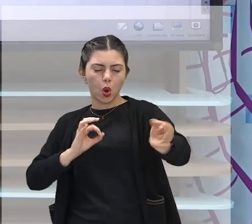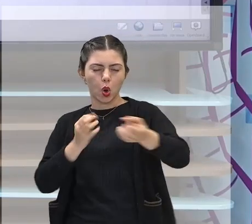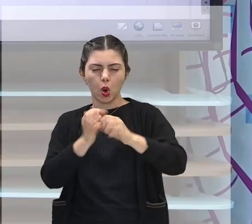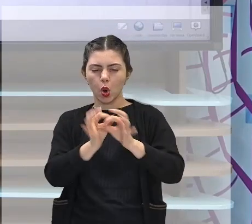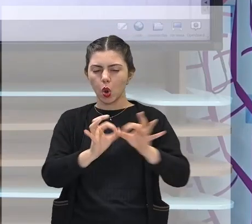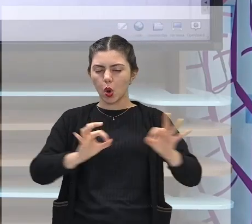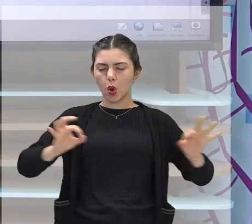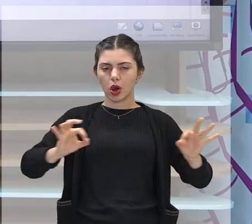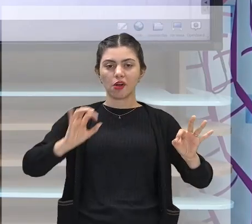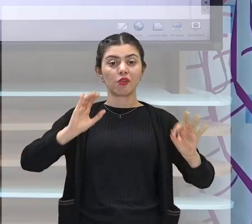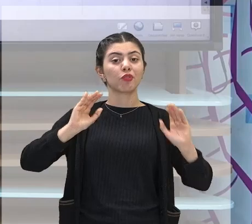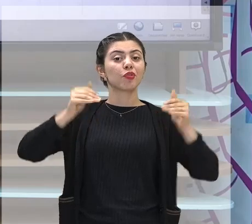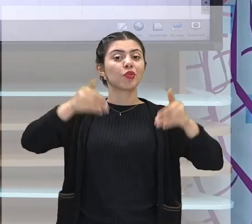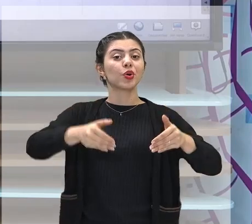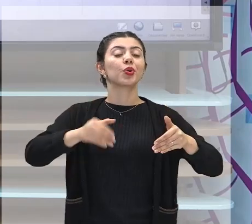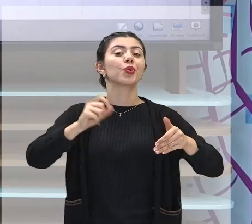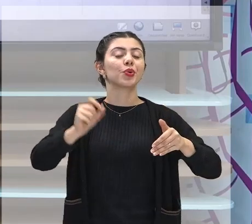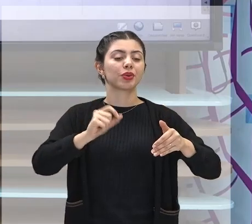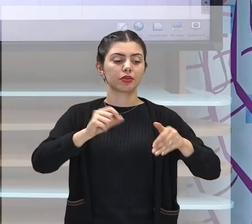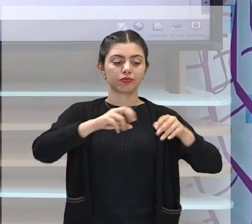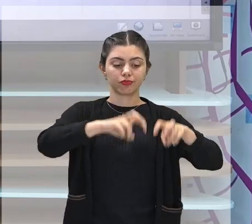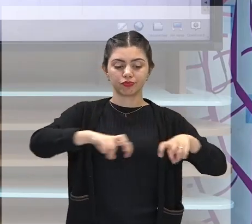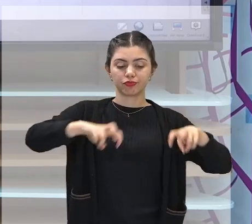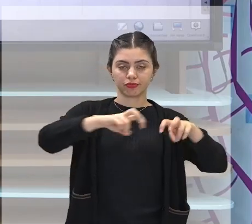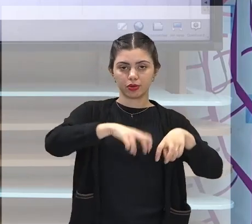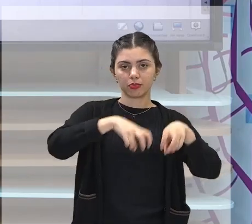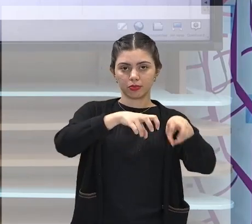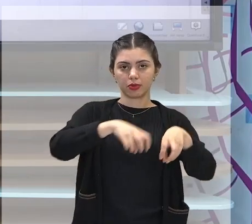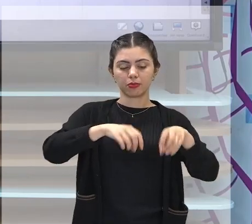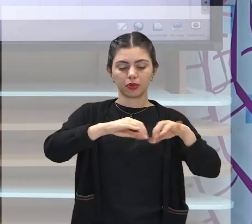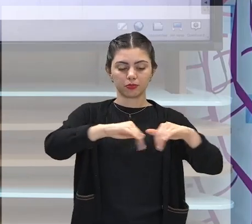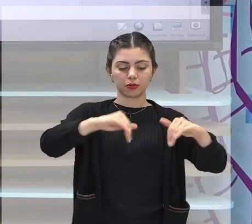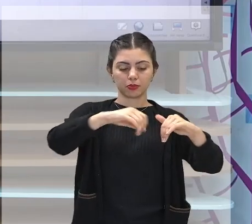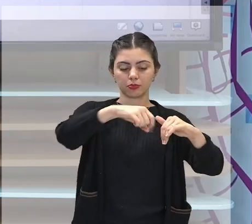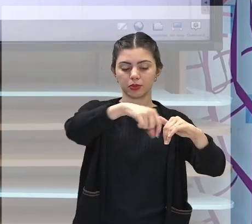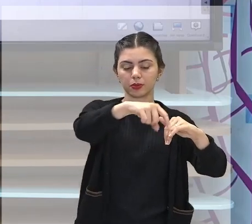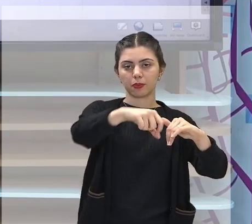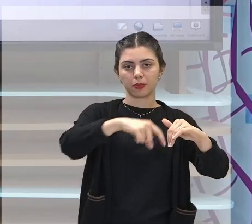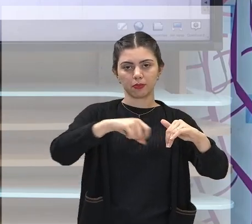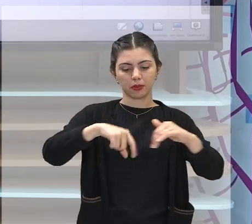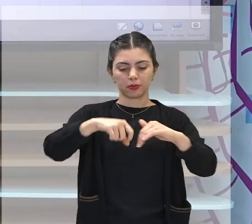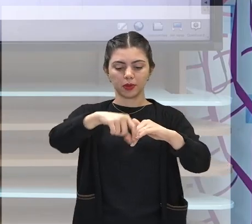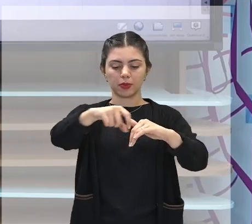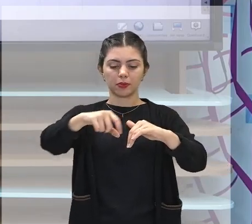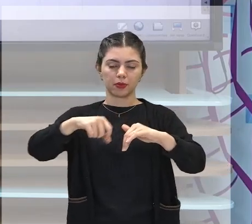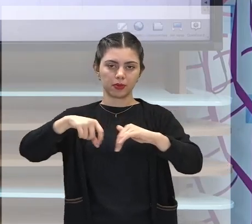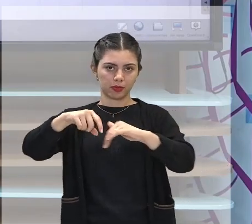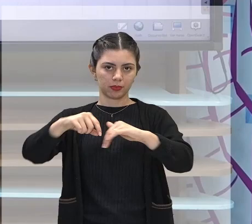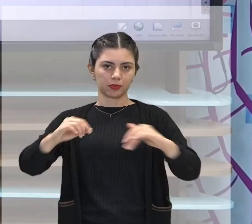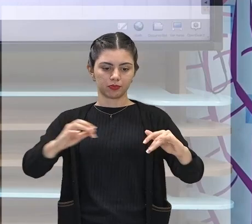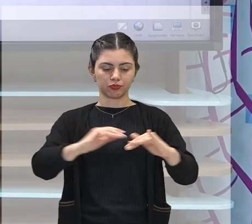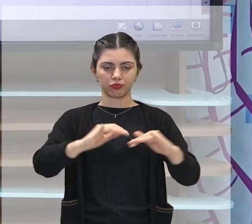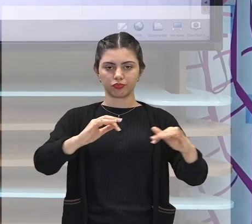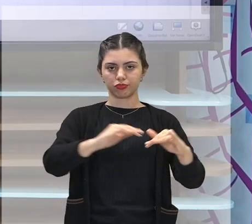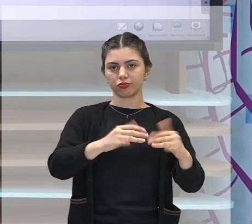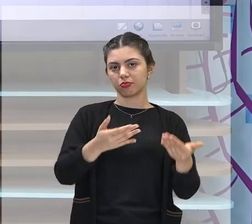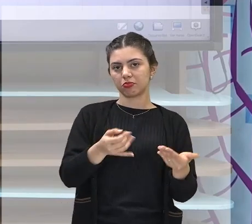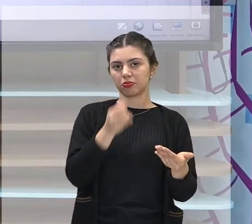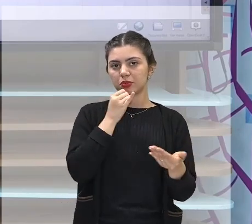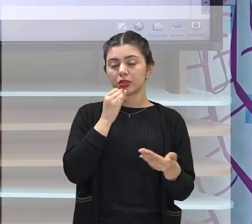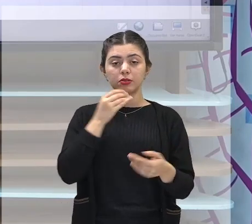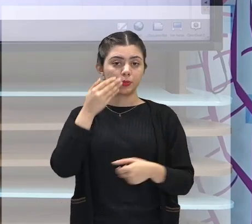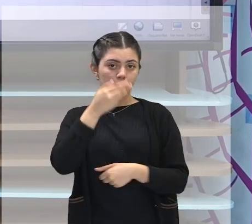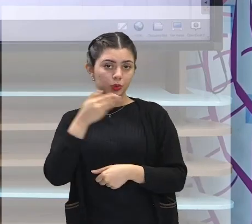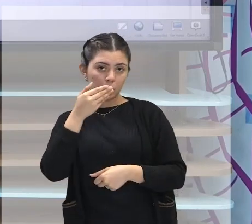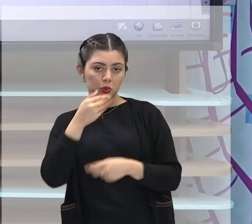propriedades focadas na produção somente de um produto. Nesse caso, né, especiarias como